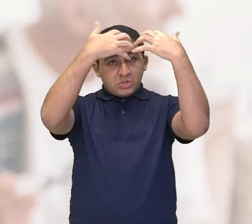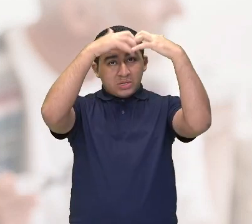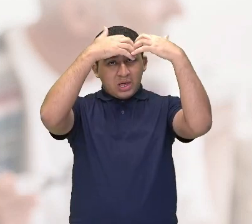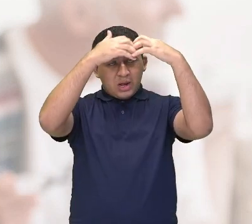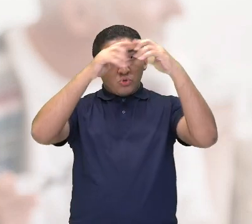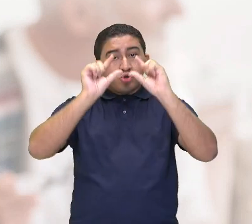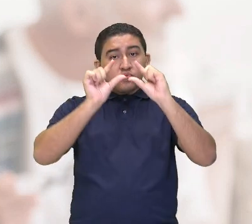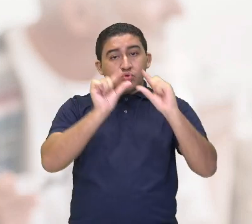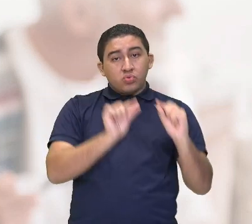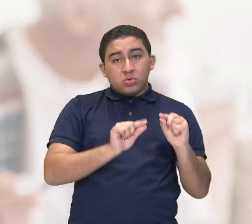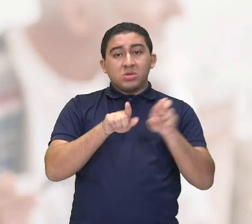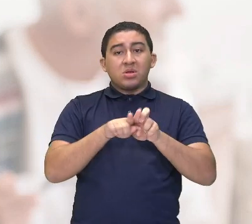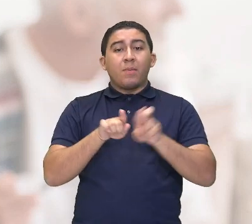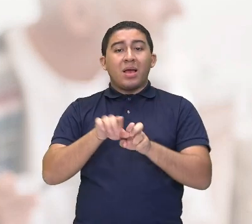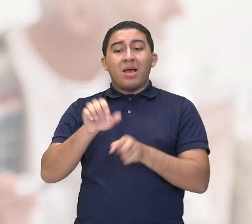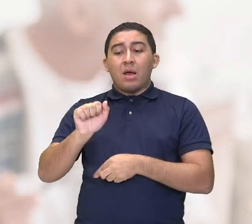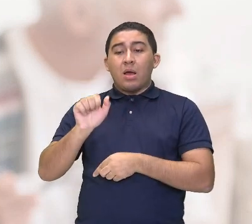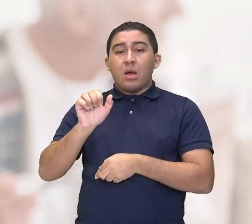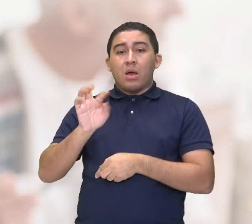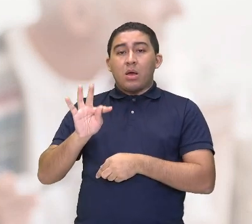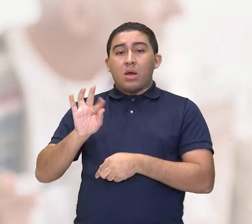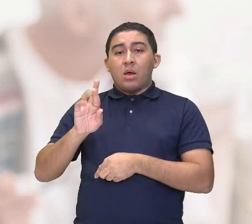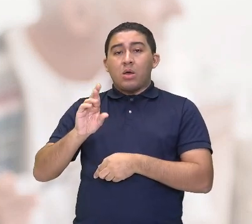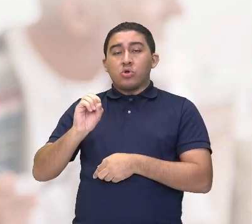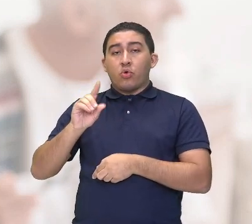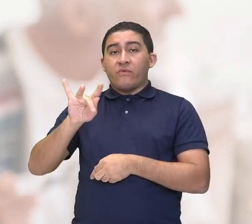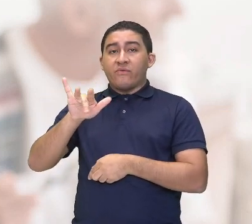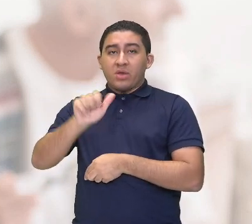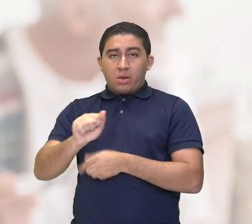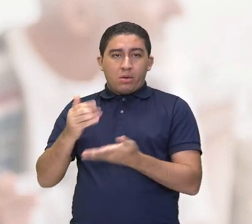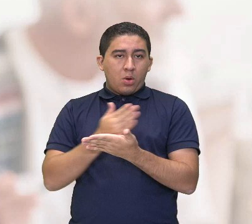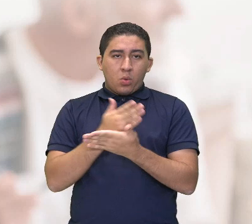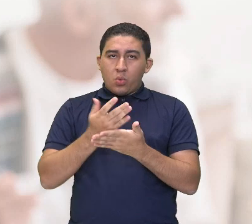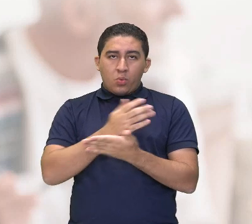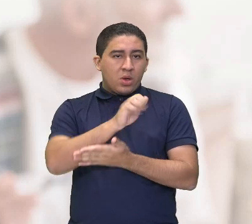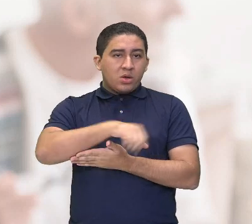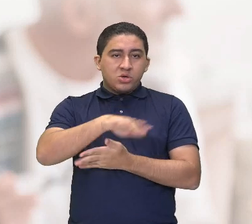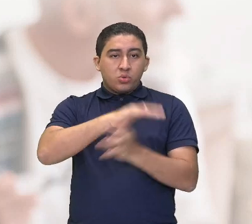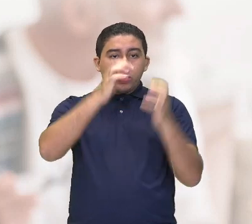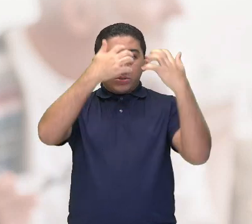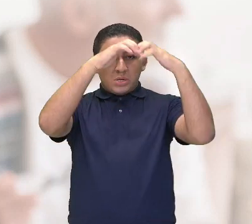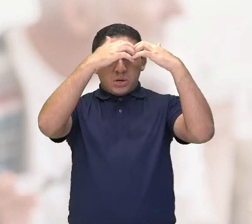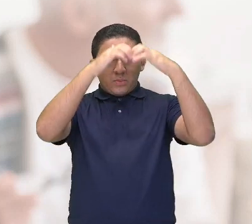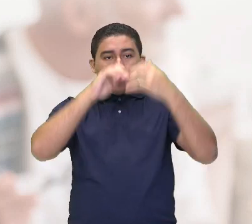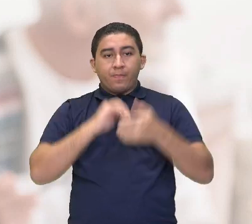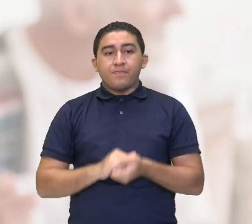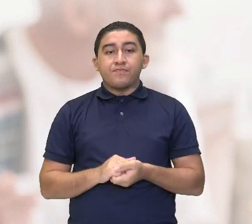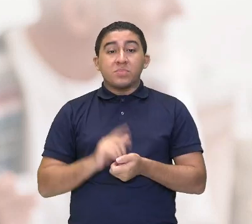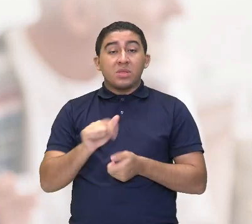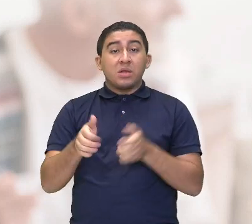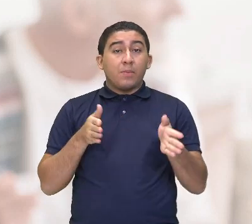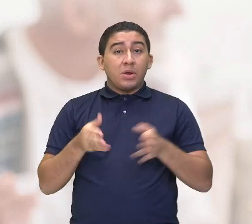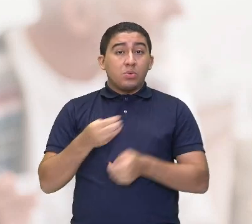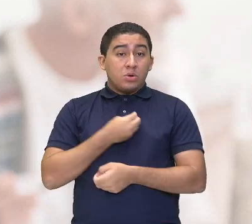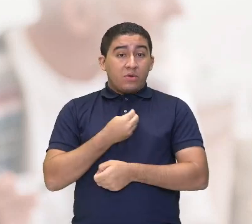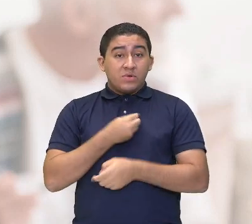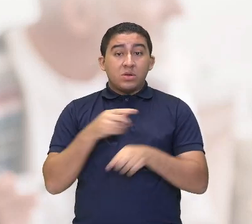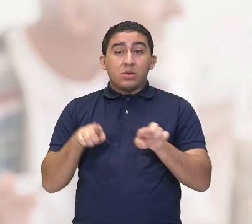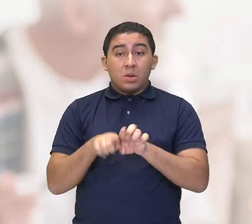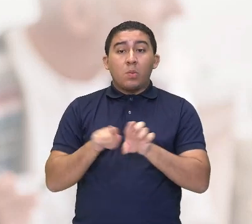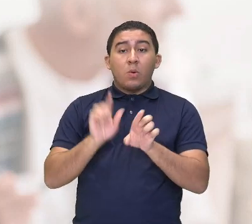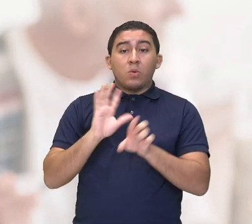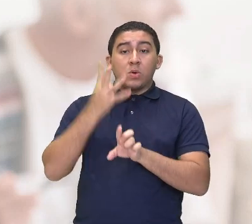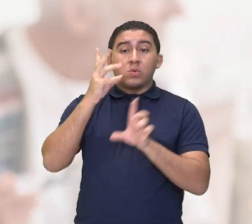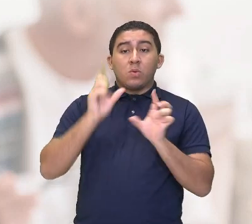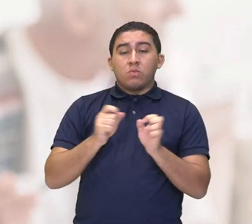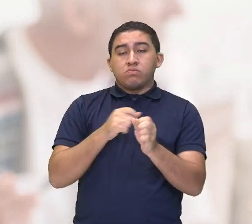atrofia em algumas regiões. Né? Então, a partir dessa fase aí da vida, né, do envelhecimento, acontecem